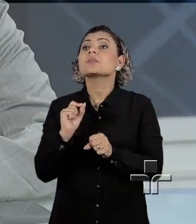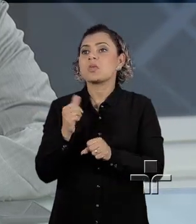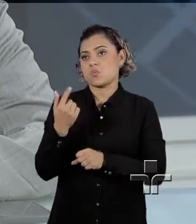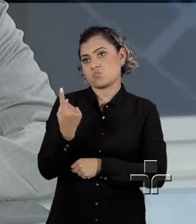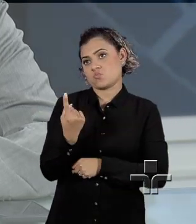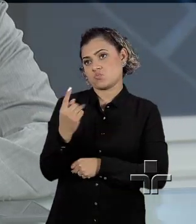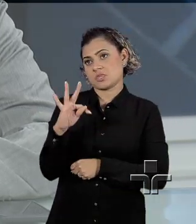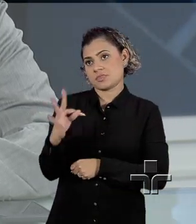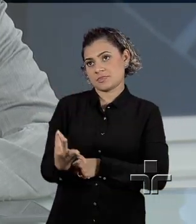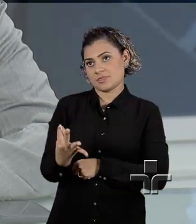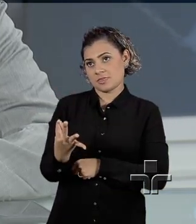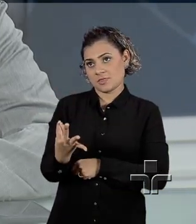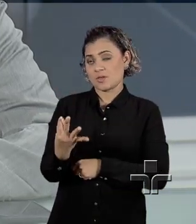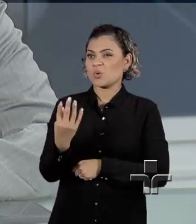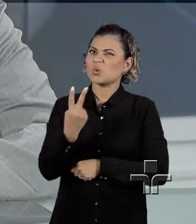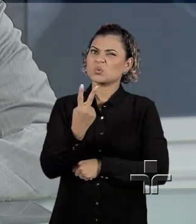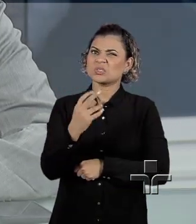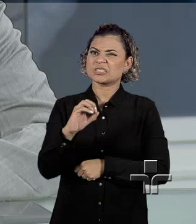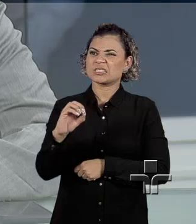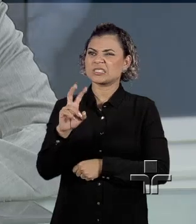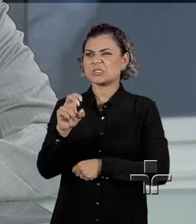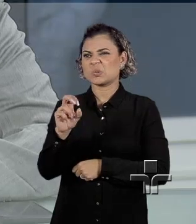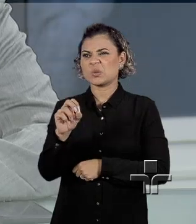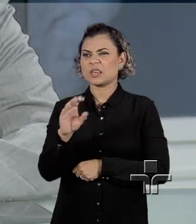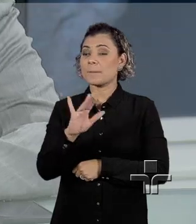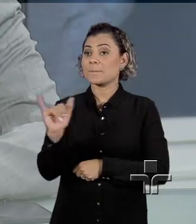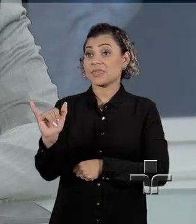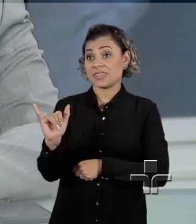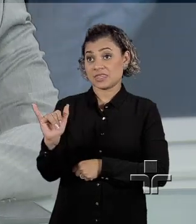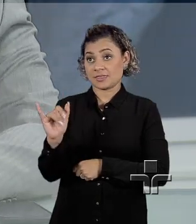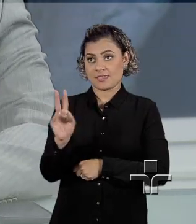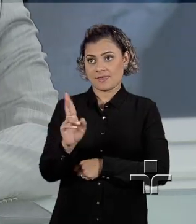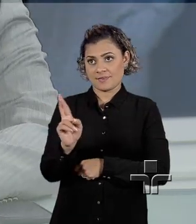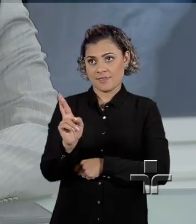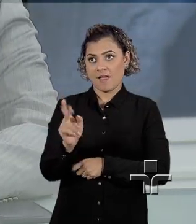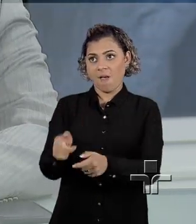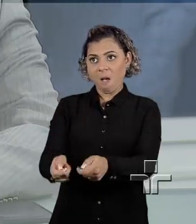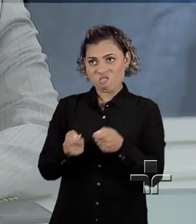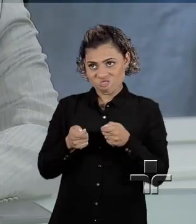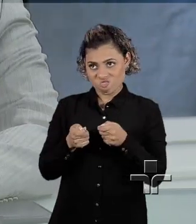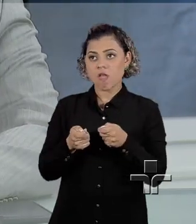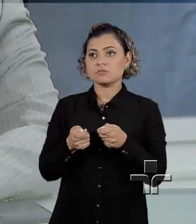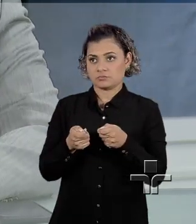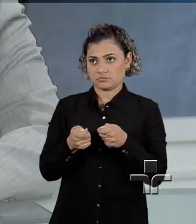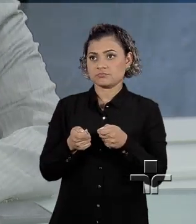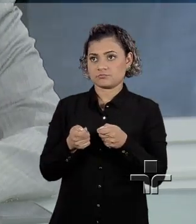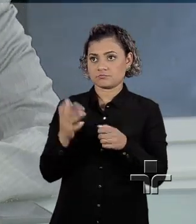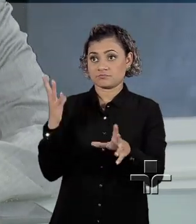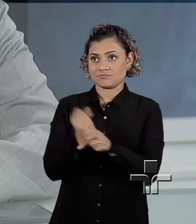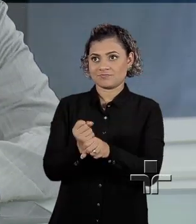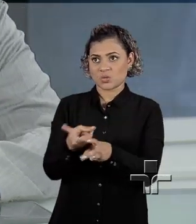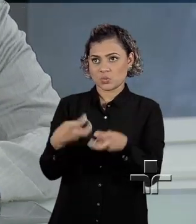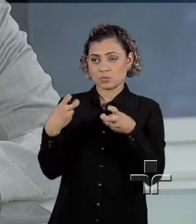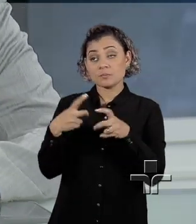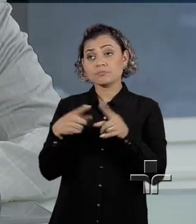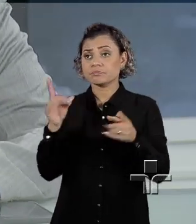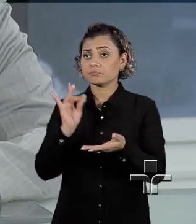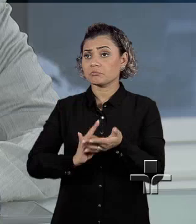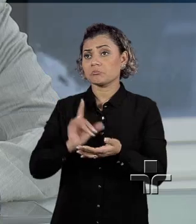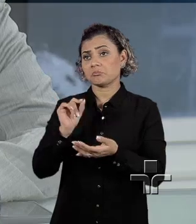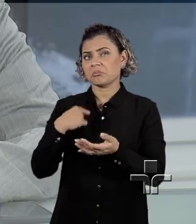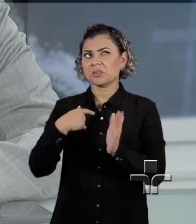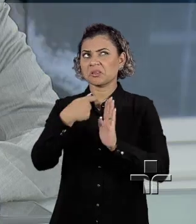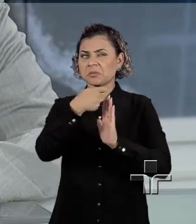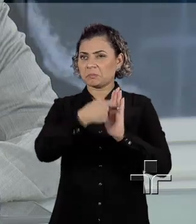e mais ou menos 250 bilhões de reais. Pelo cálculo do relator, vamos chegar